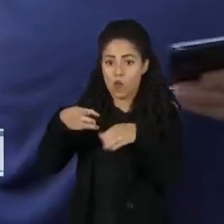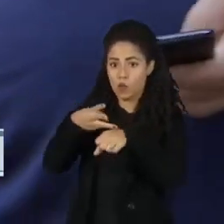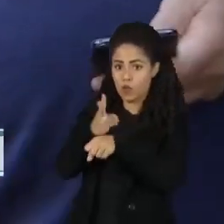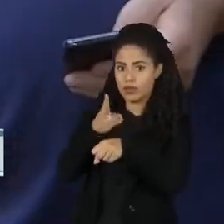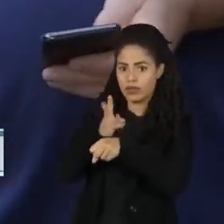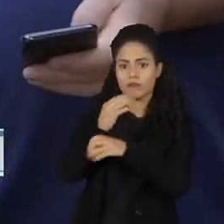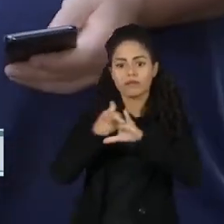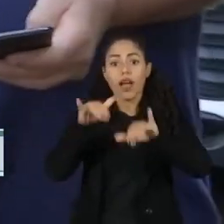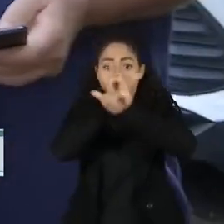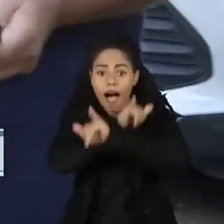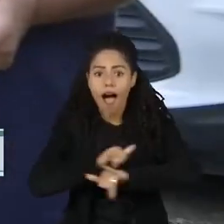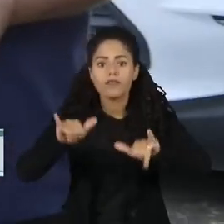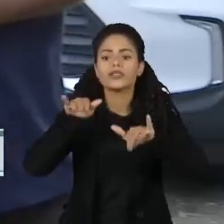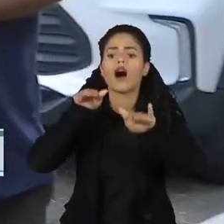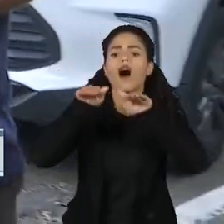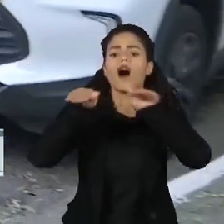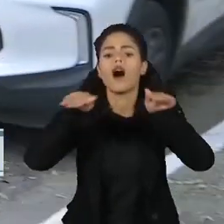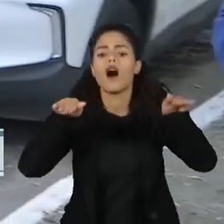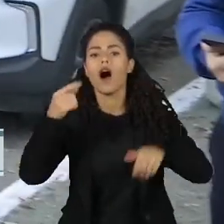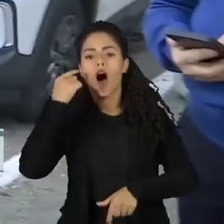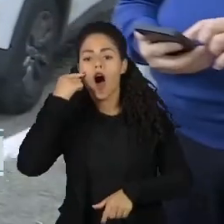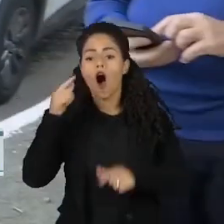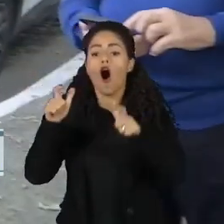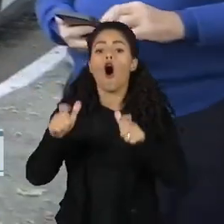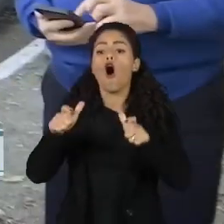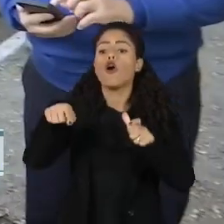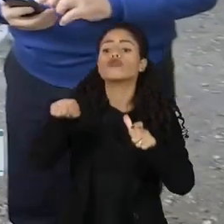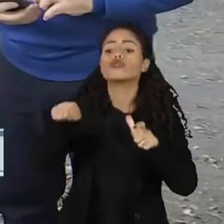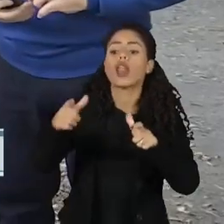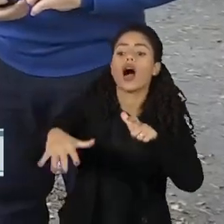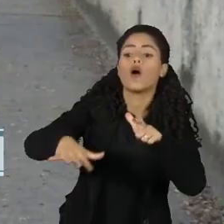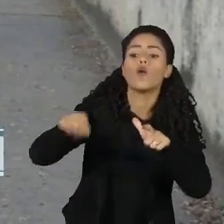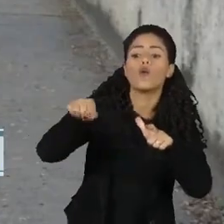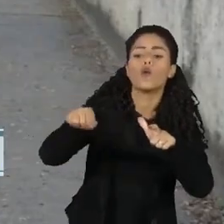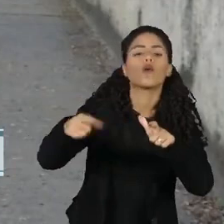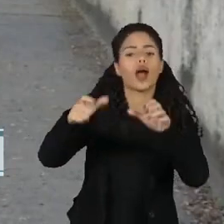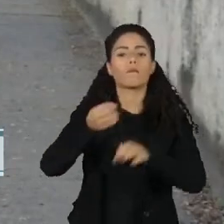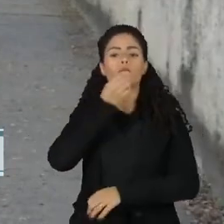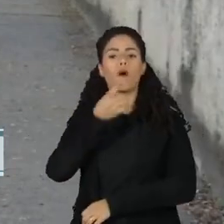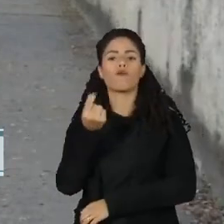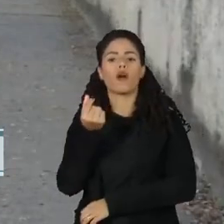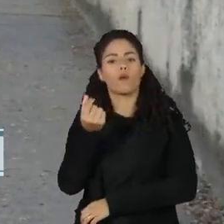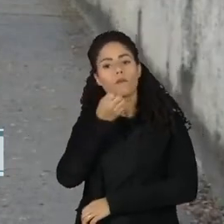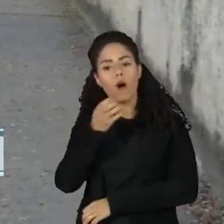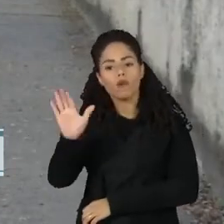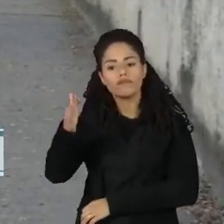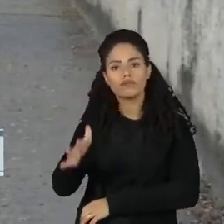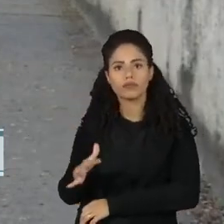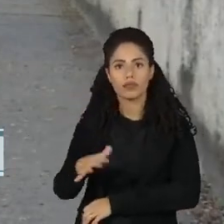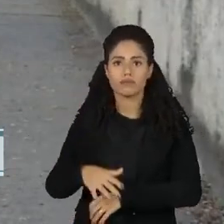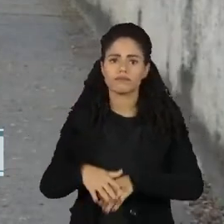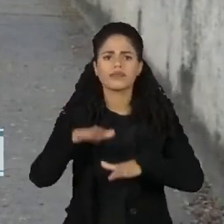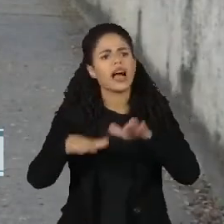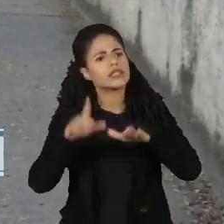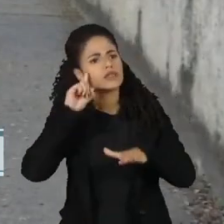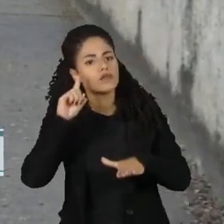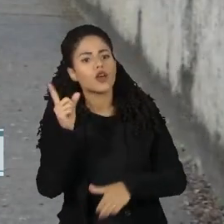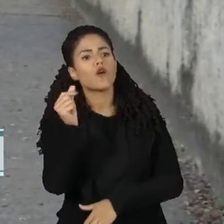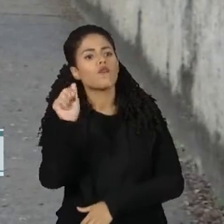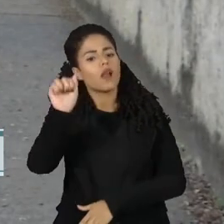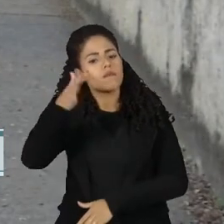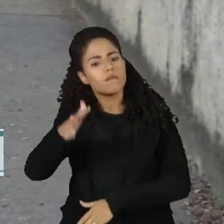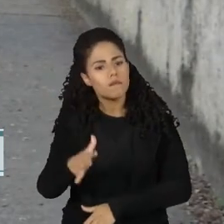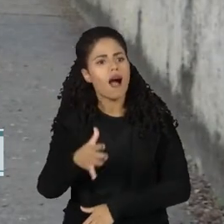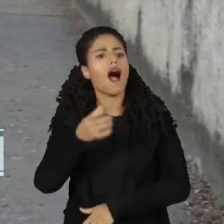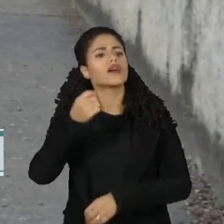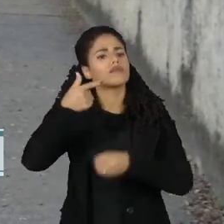eles avisam uns aos outros onde compensa encher o tanque. Informando ali durante o dia, quando eles veem alguma oferta, alguma coisa,